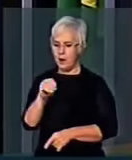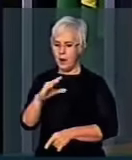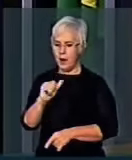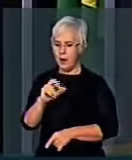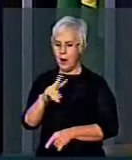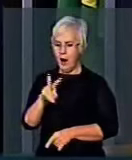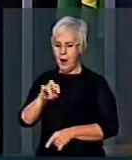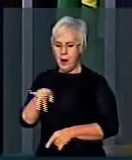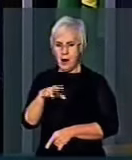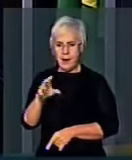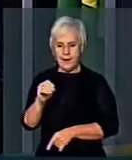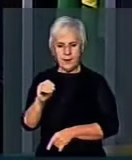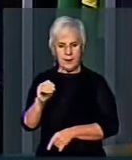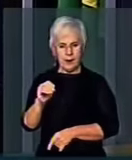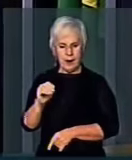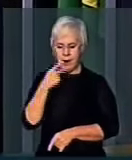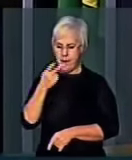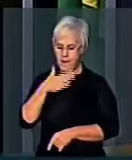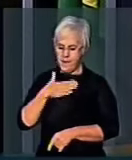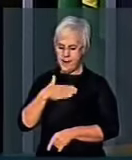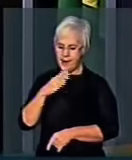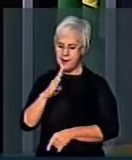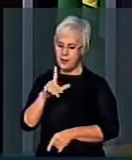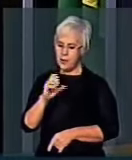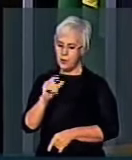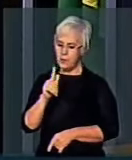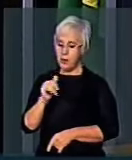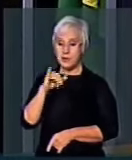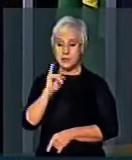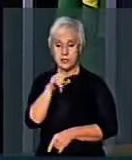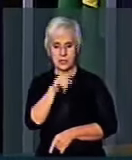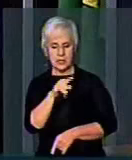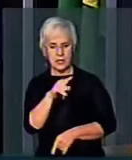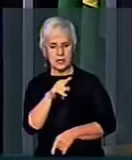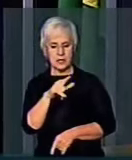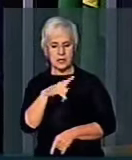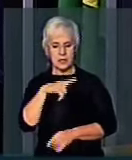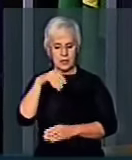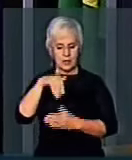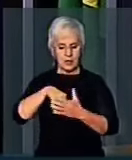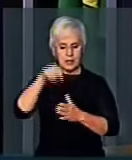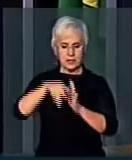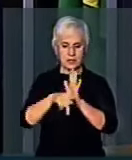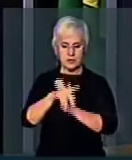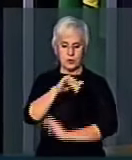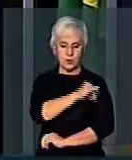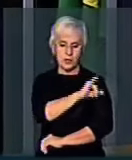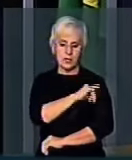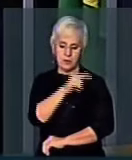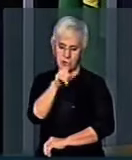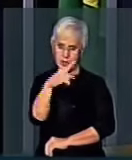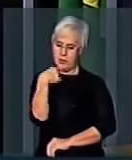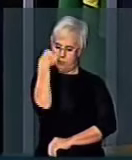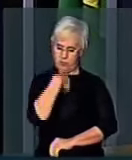Carvalho, que citou-me em seu blog como que, caso ele fosse eleitor no Rio de Janeiro, votaria em mim. É um homem que